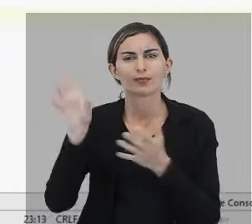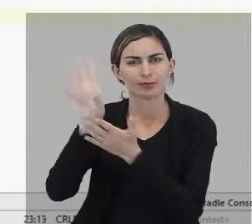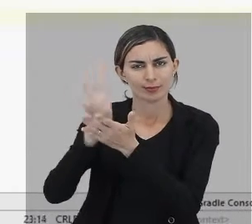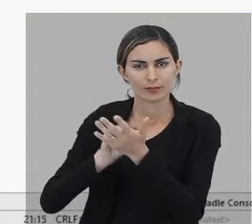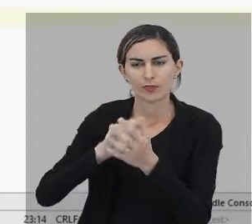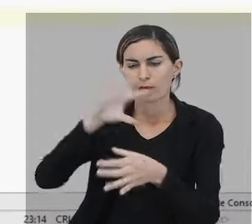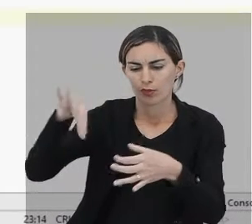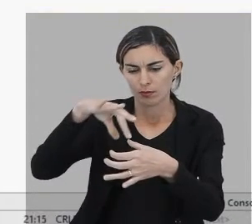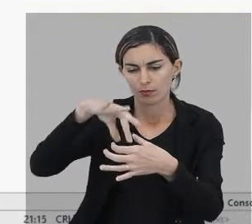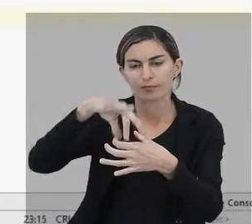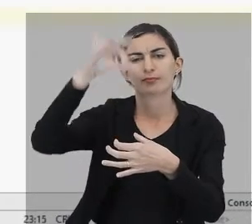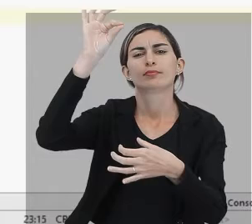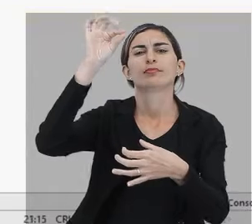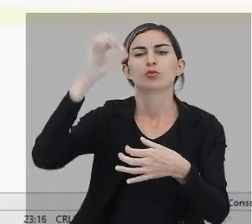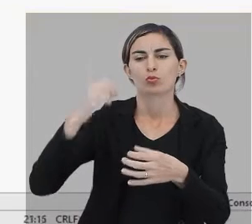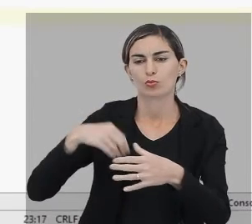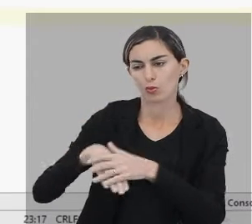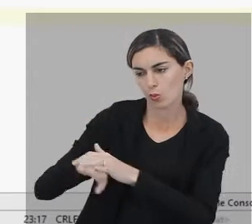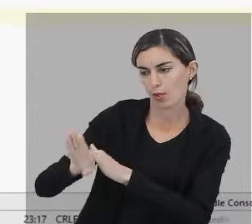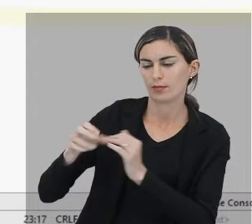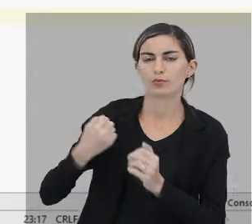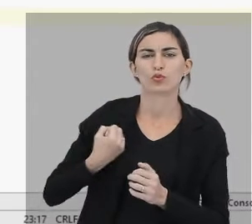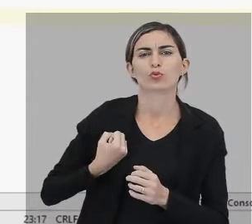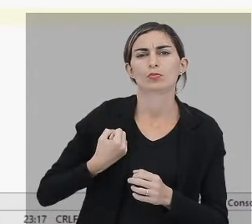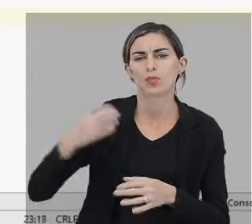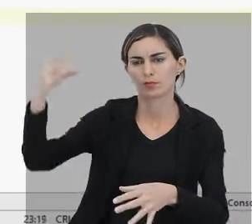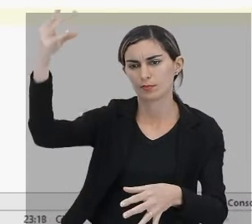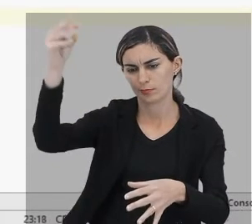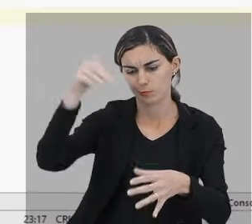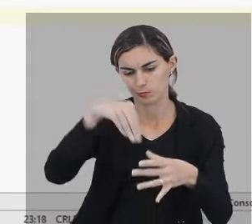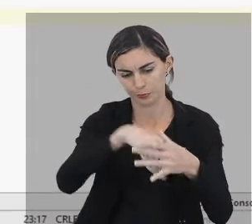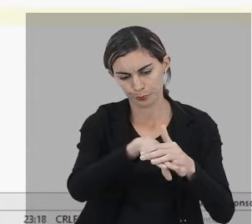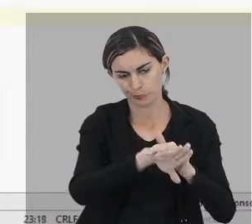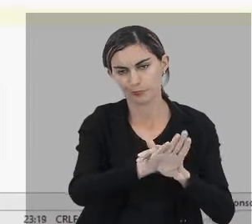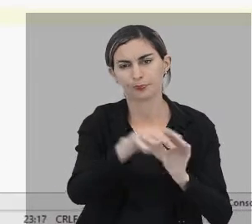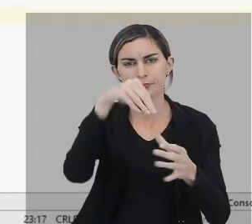vou sortear um número e guardar em x.